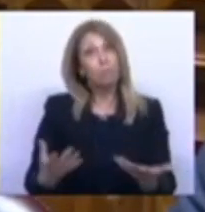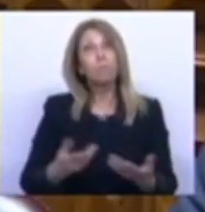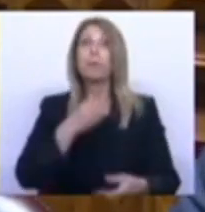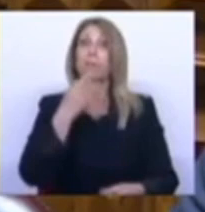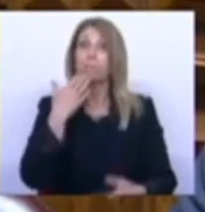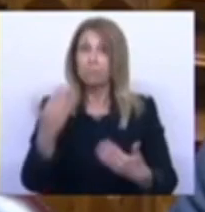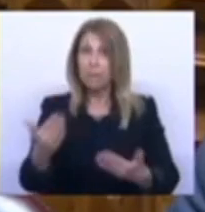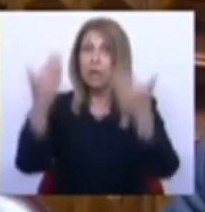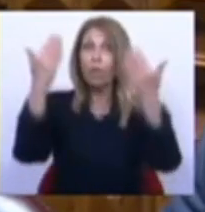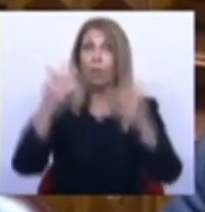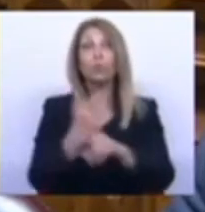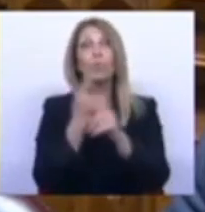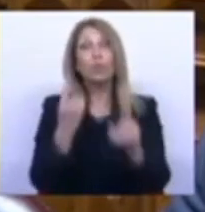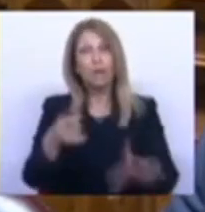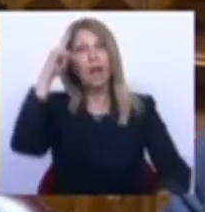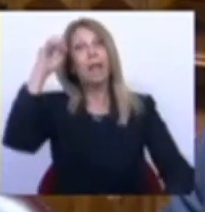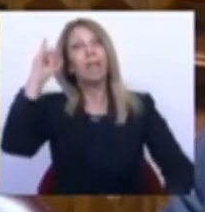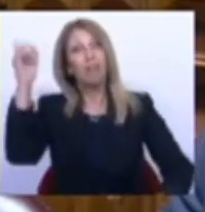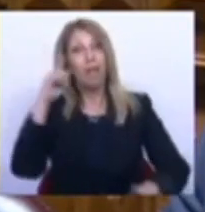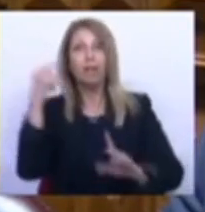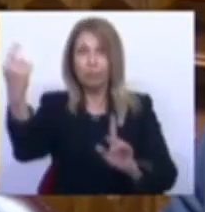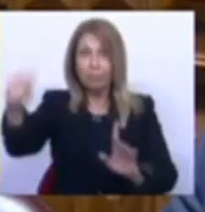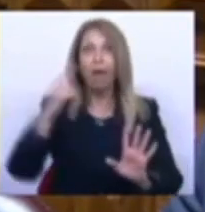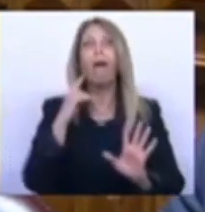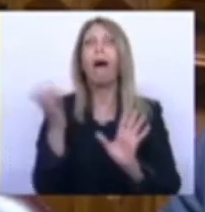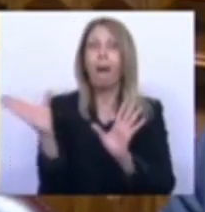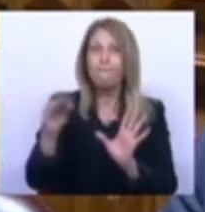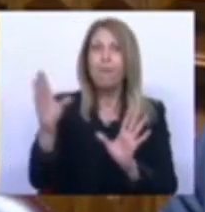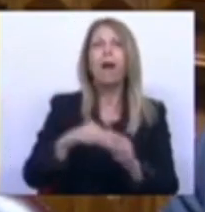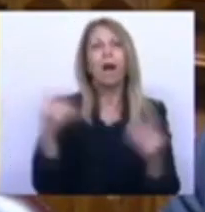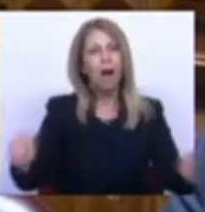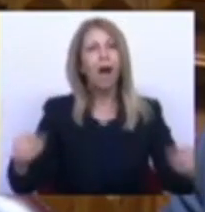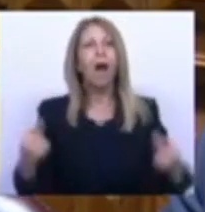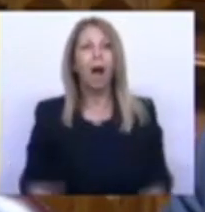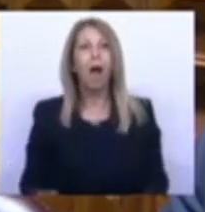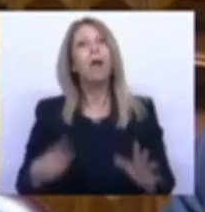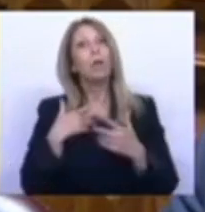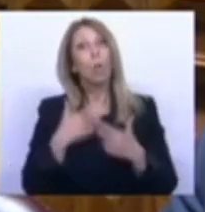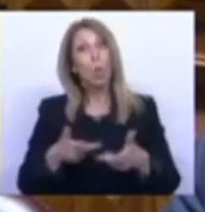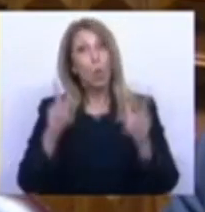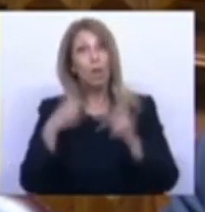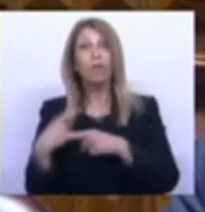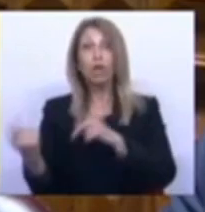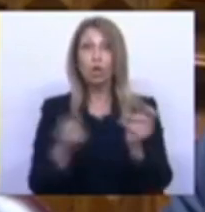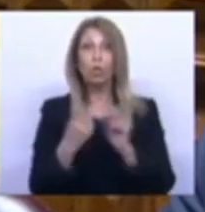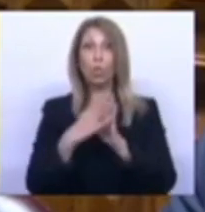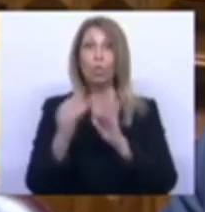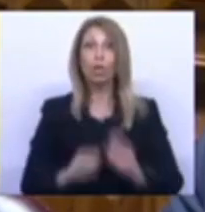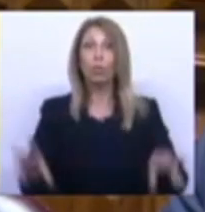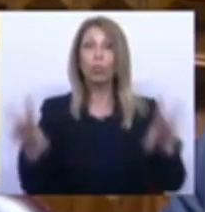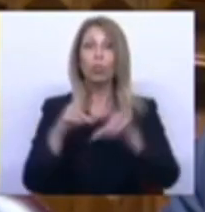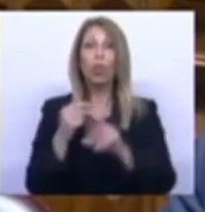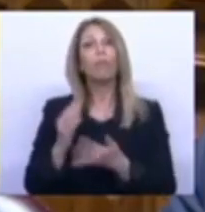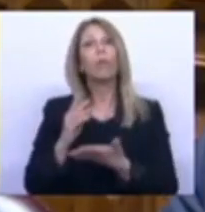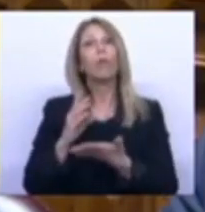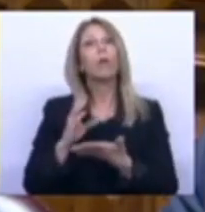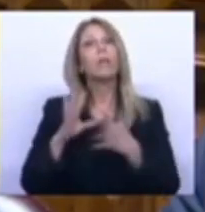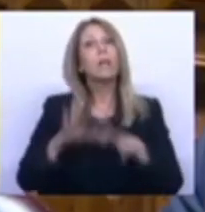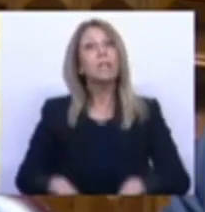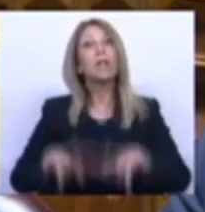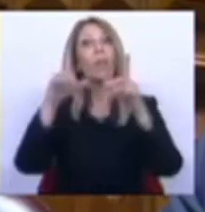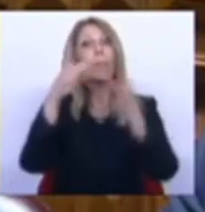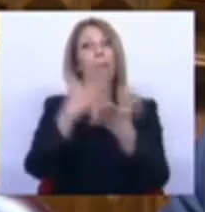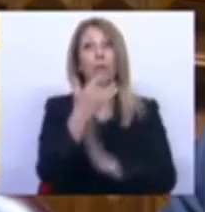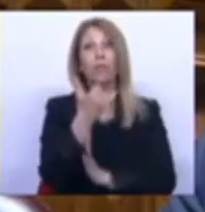LIVRE fará mais do que apenas falar delas, discutirá o novo modelo de desenvolvimento a partir já do próximo 25 de Abril e até ao